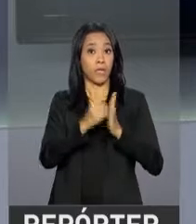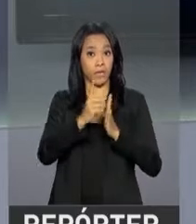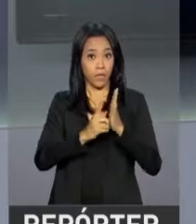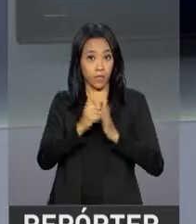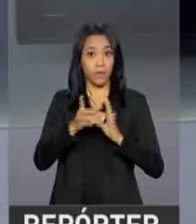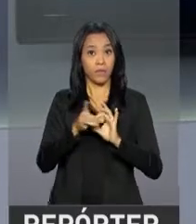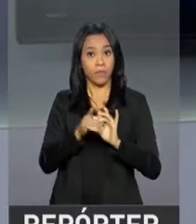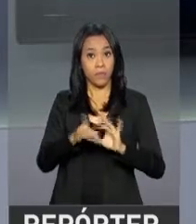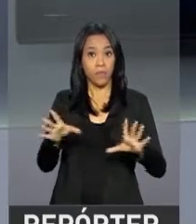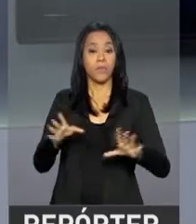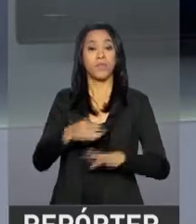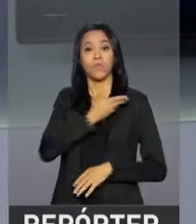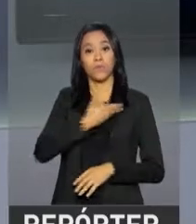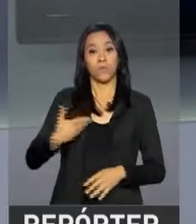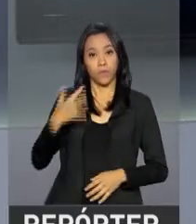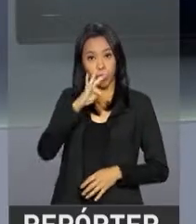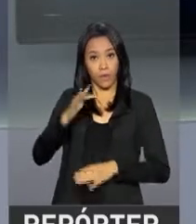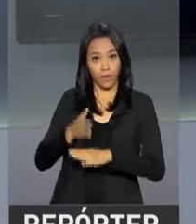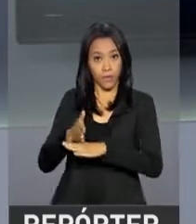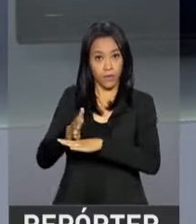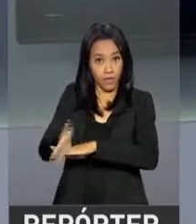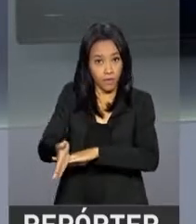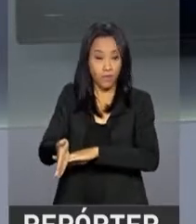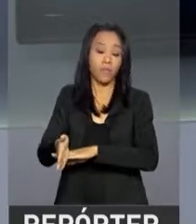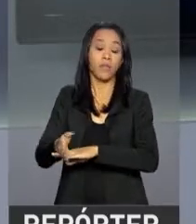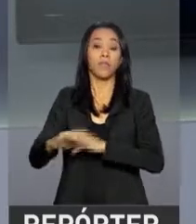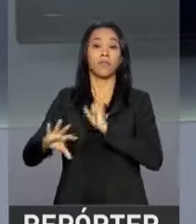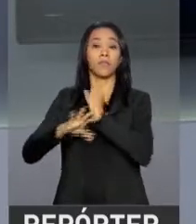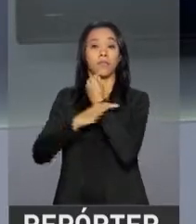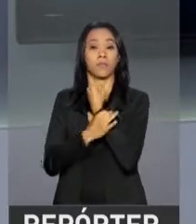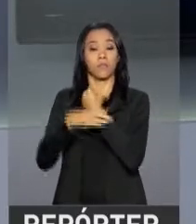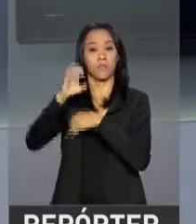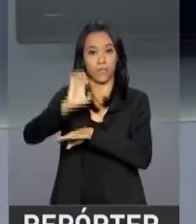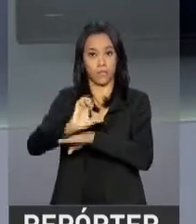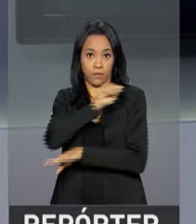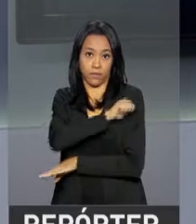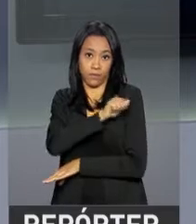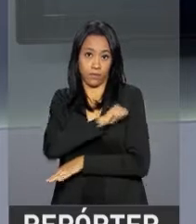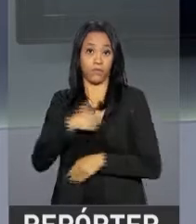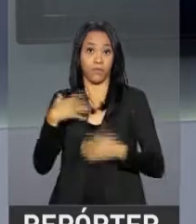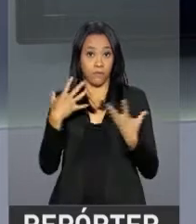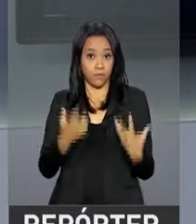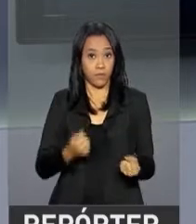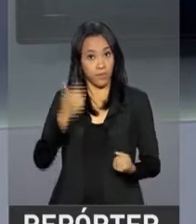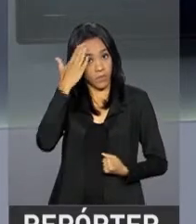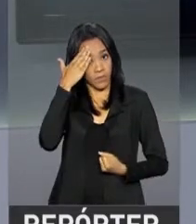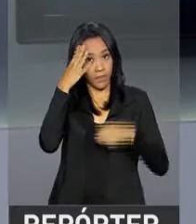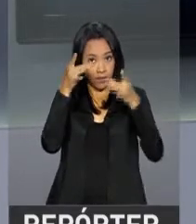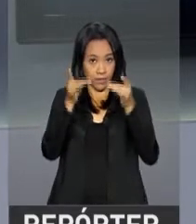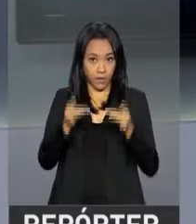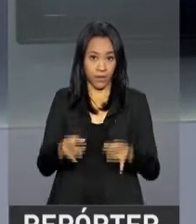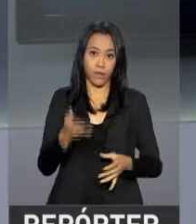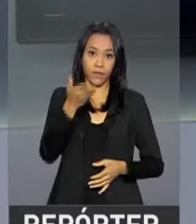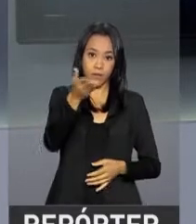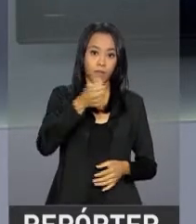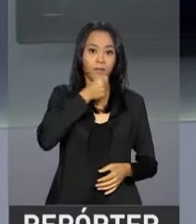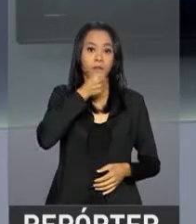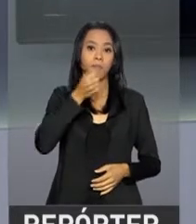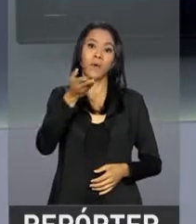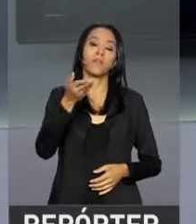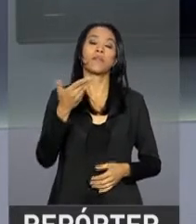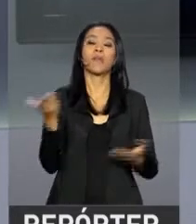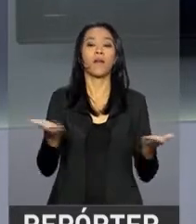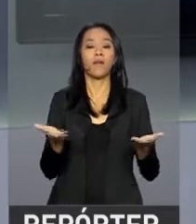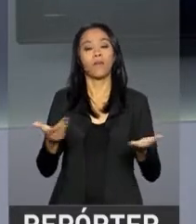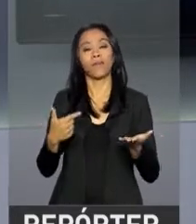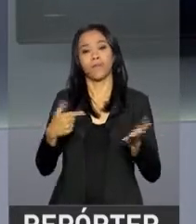a intervenção federal na segurança pública do estado do Rio de Janeiro. Nós vamos saber os detalhes com a repórter Gabriela Noronha, que conversa com a gente